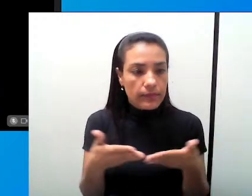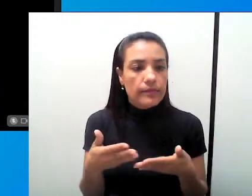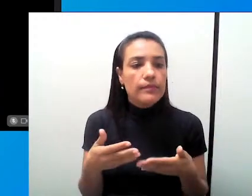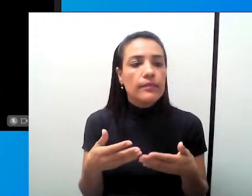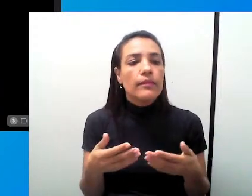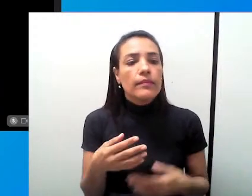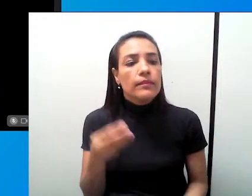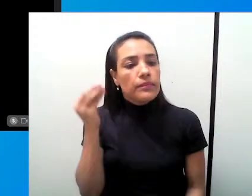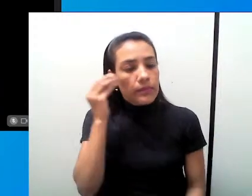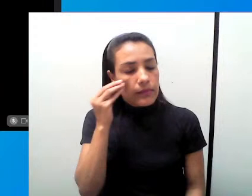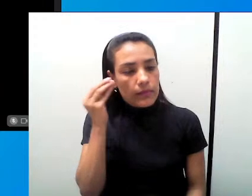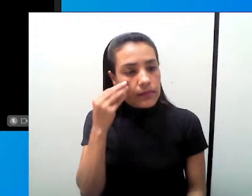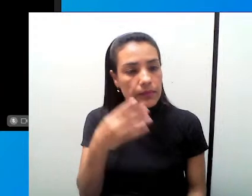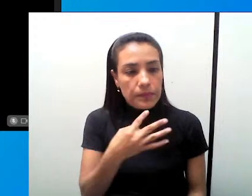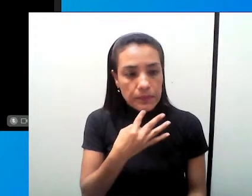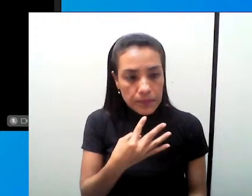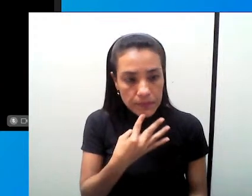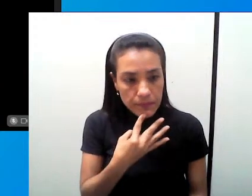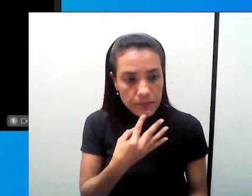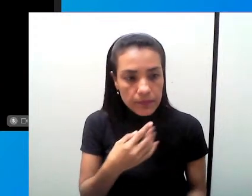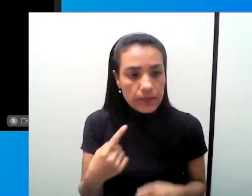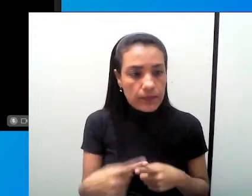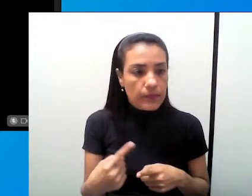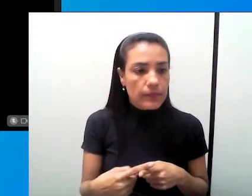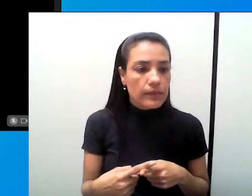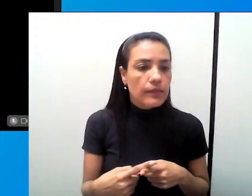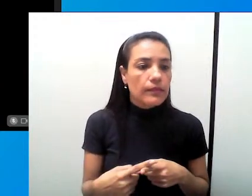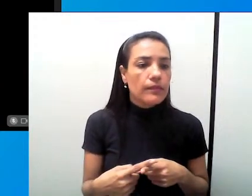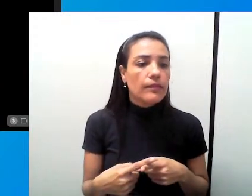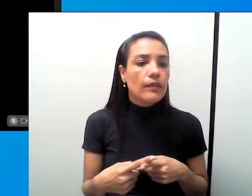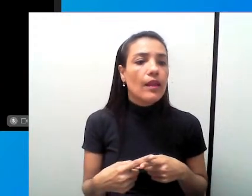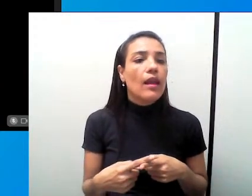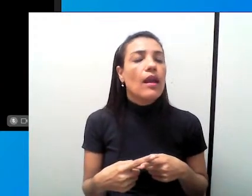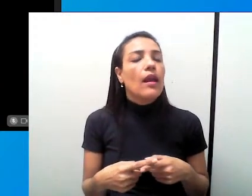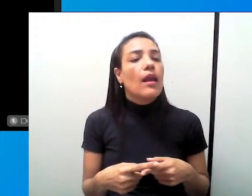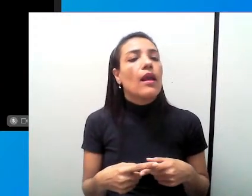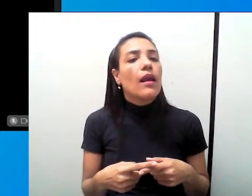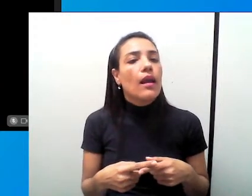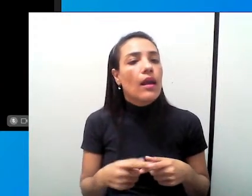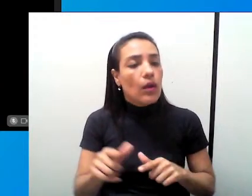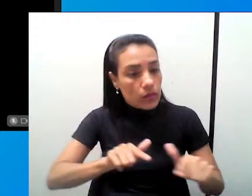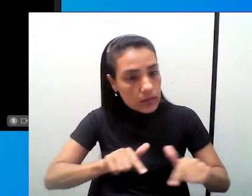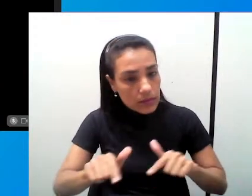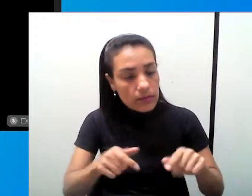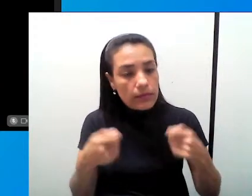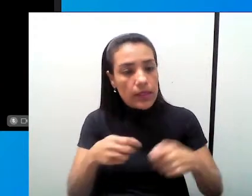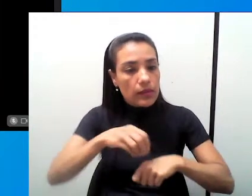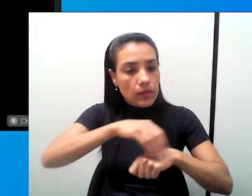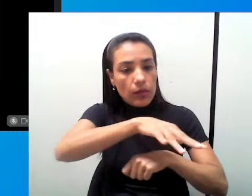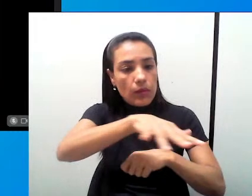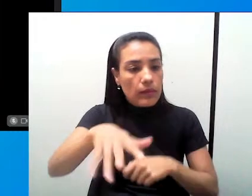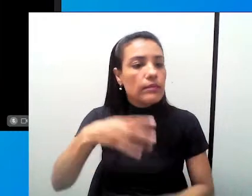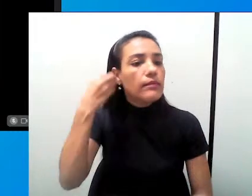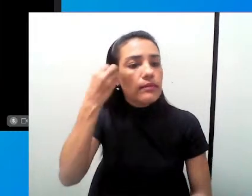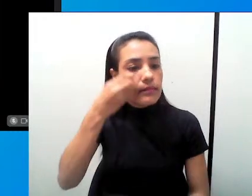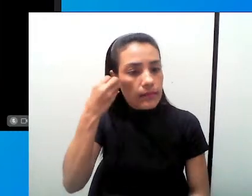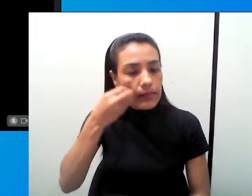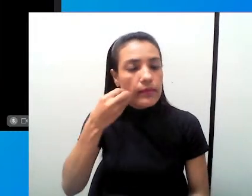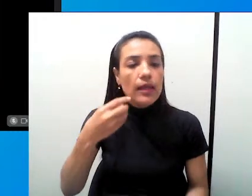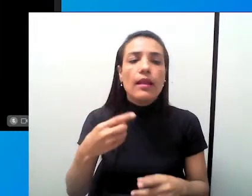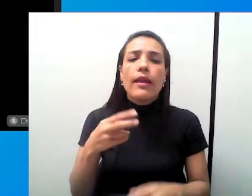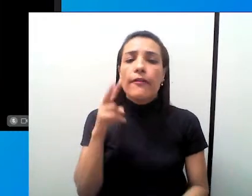conhecer o que as outras instituições vêm fazendo, porque essas boas práticas precisam ser compartilhadas. E o que já está posto pode